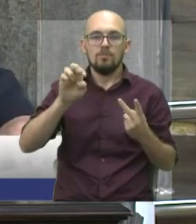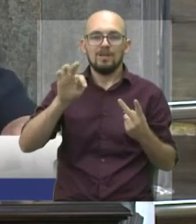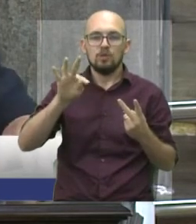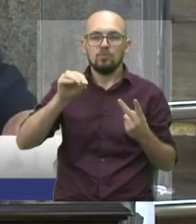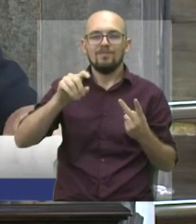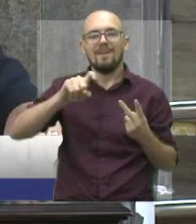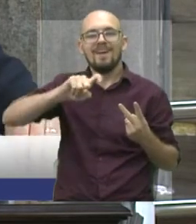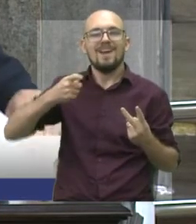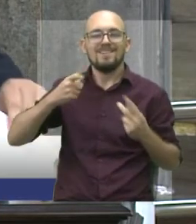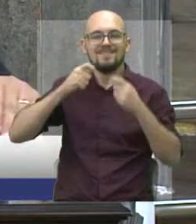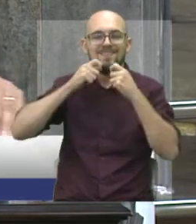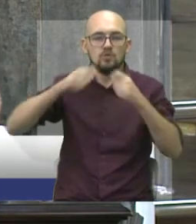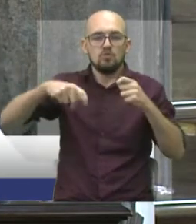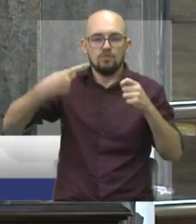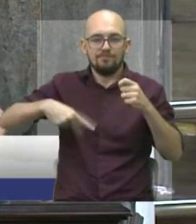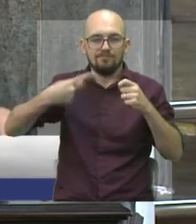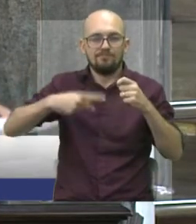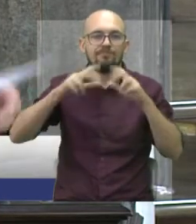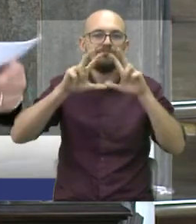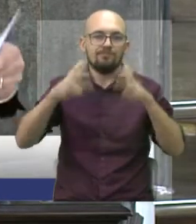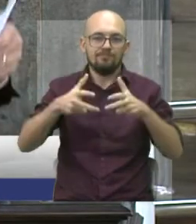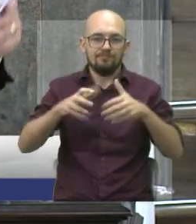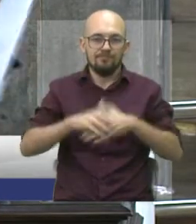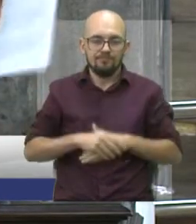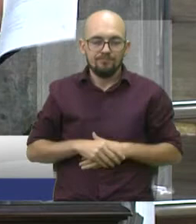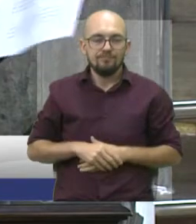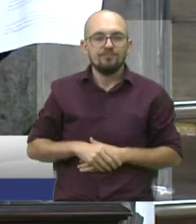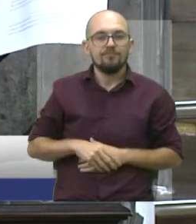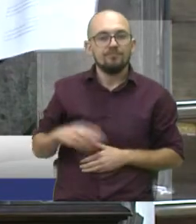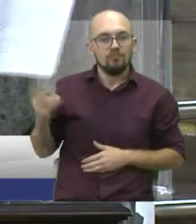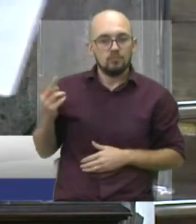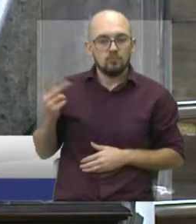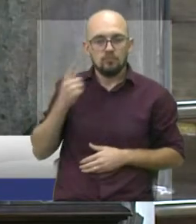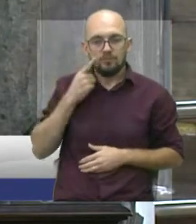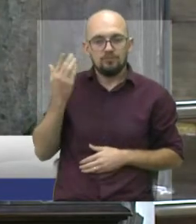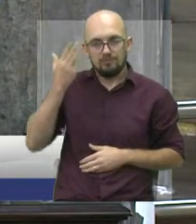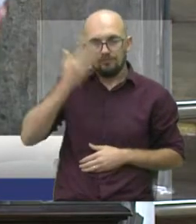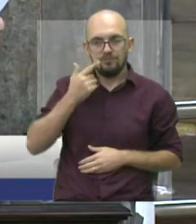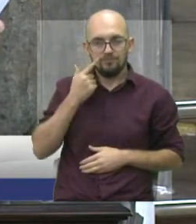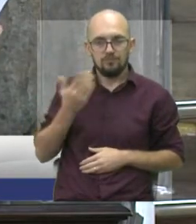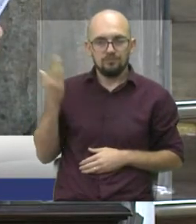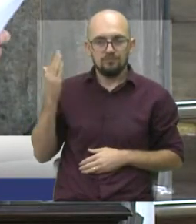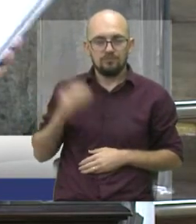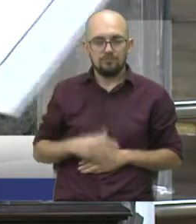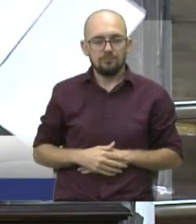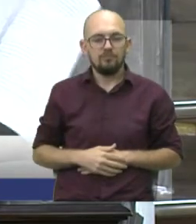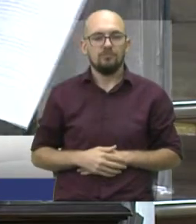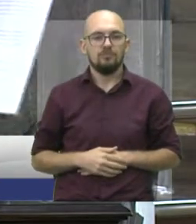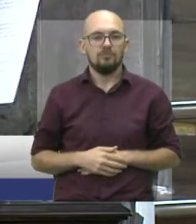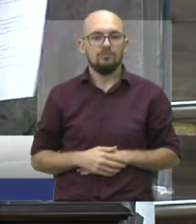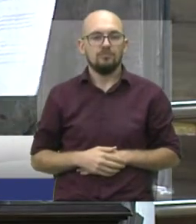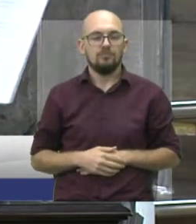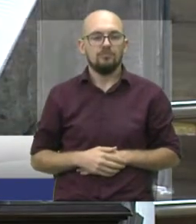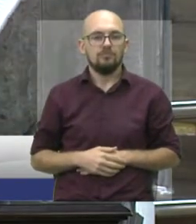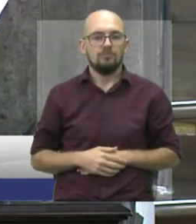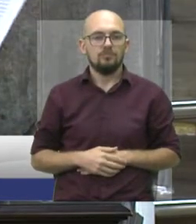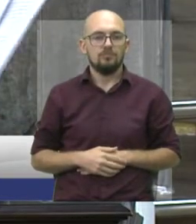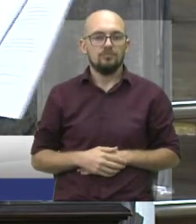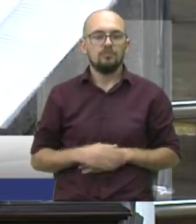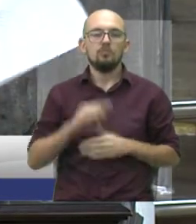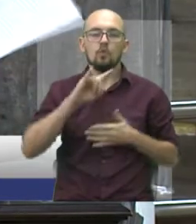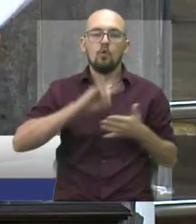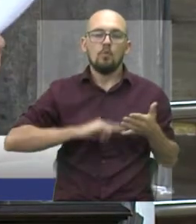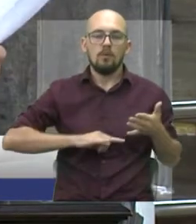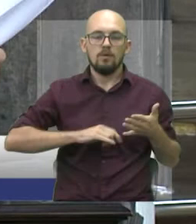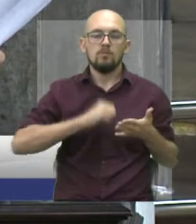casa, eles protocolaram, está aqui o protocolo para todos os